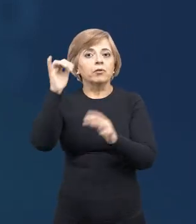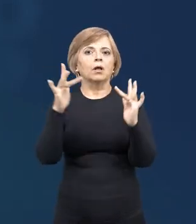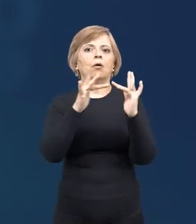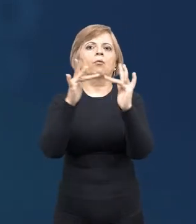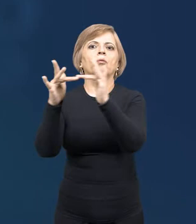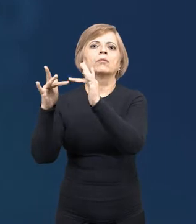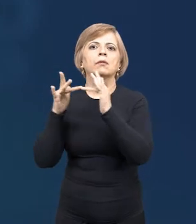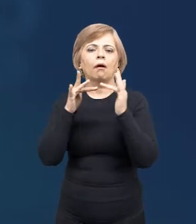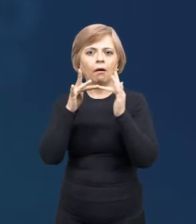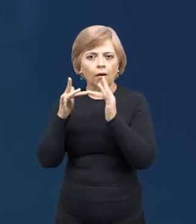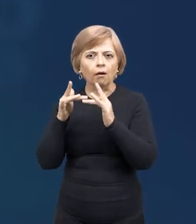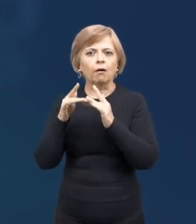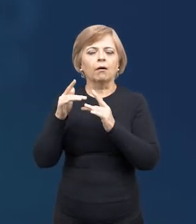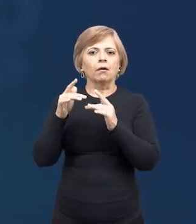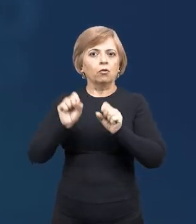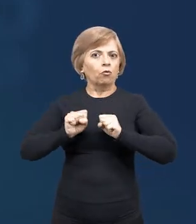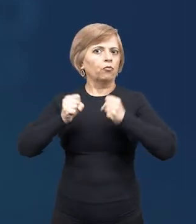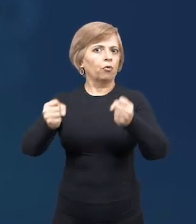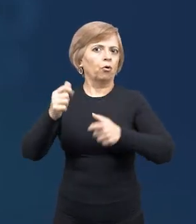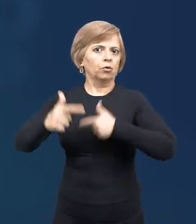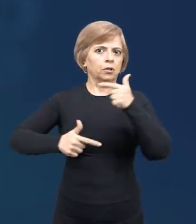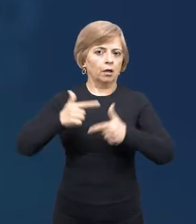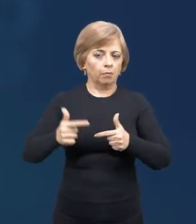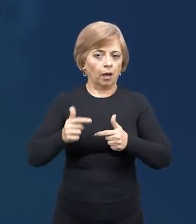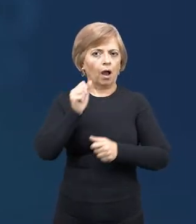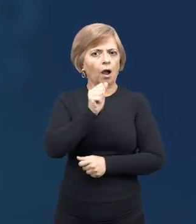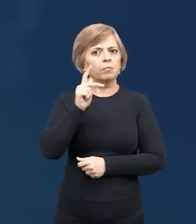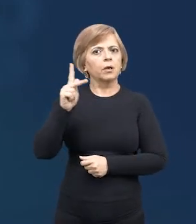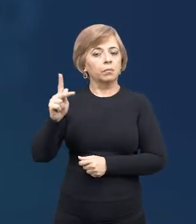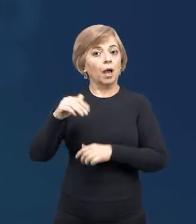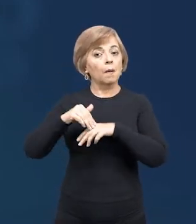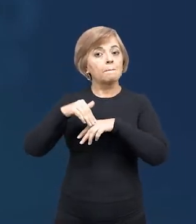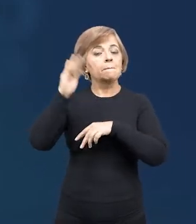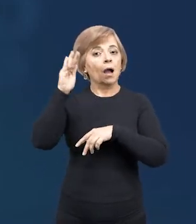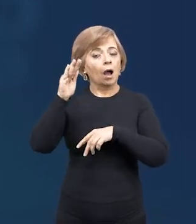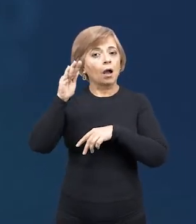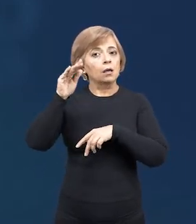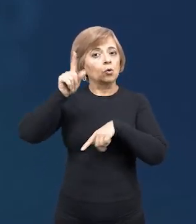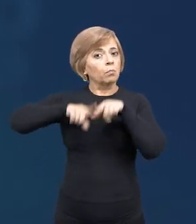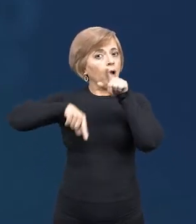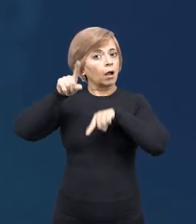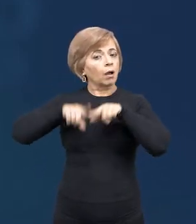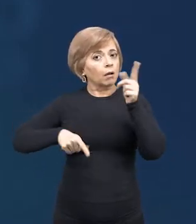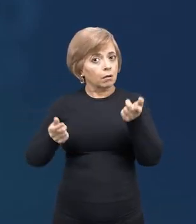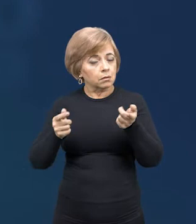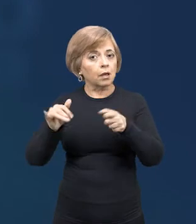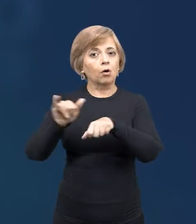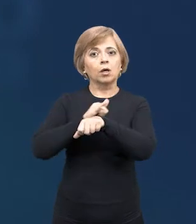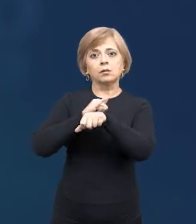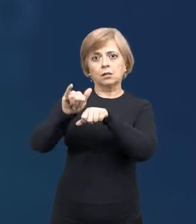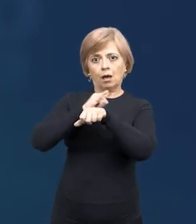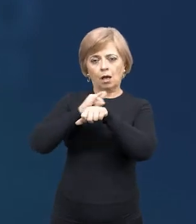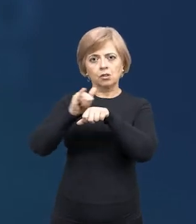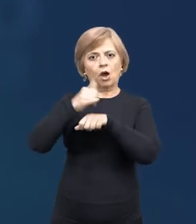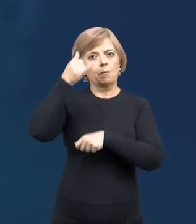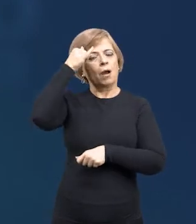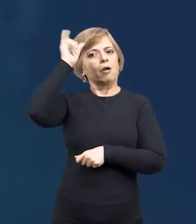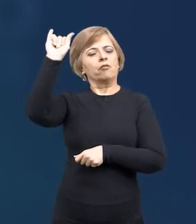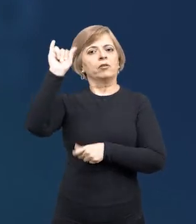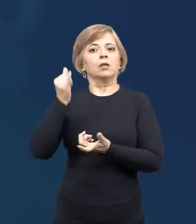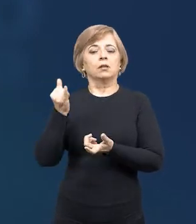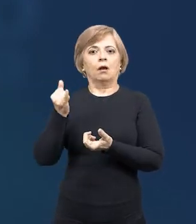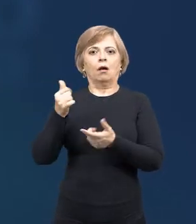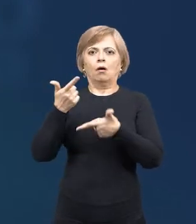pessoas, força de trabalho e etc. Então o aplicativo ele é mais uma ferramenta na estratégia de vigilância epidemiológica desenvolvida